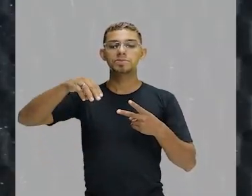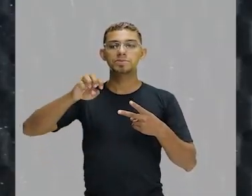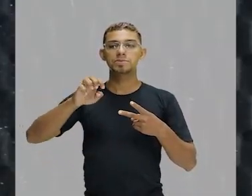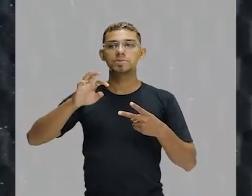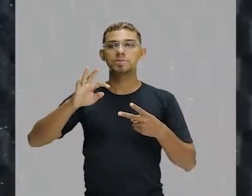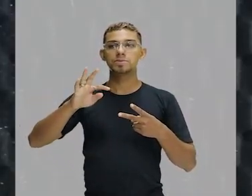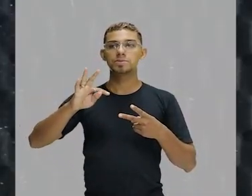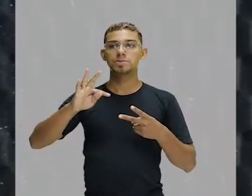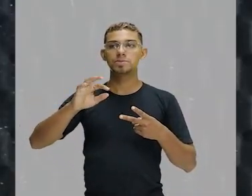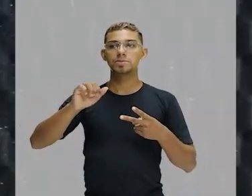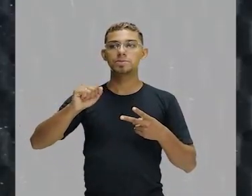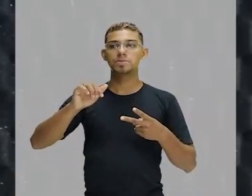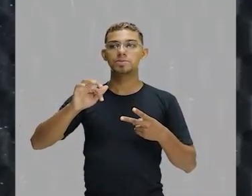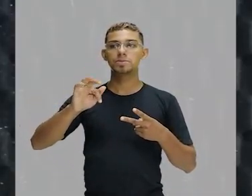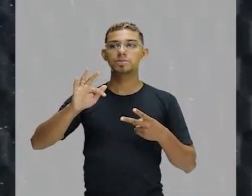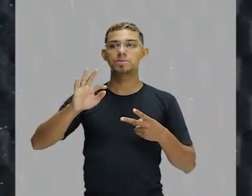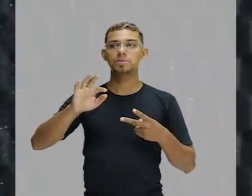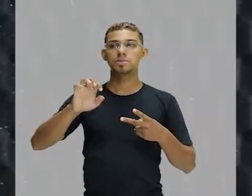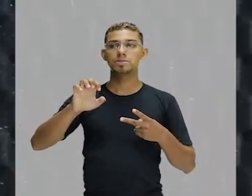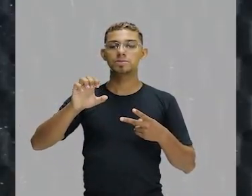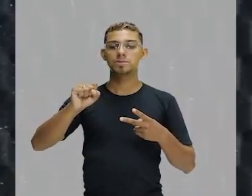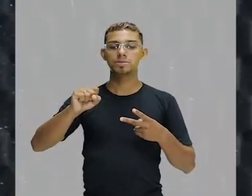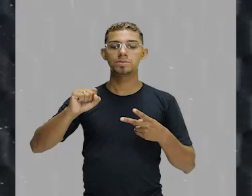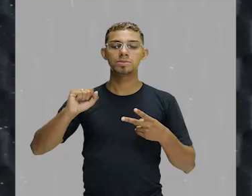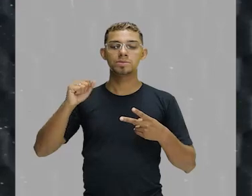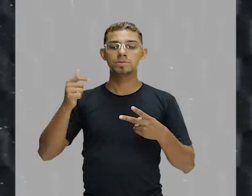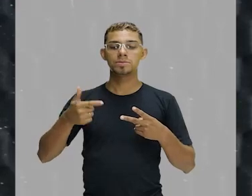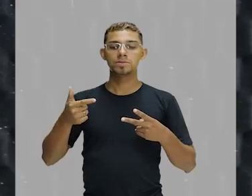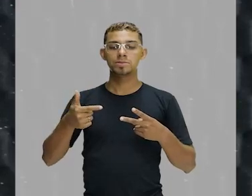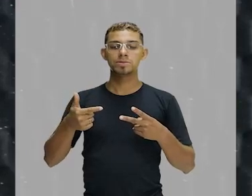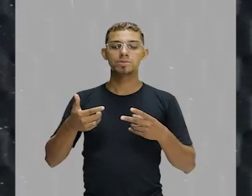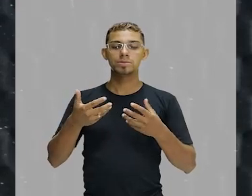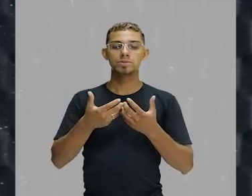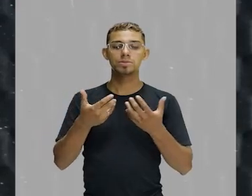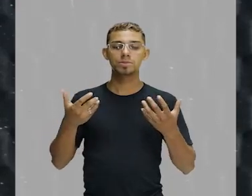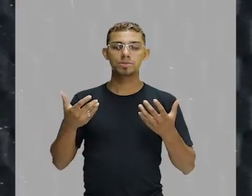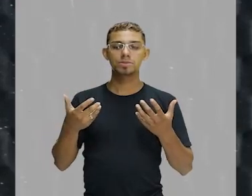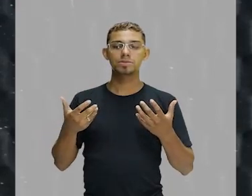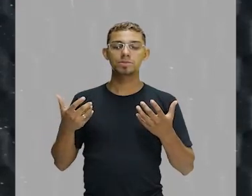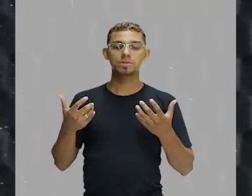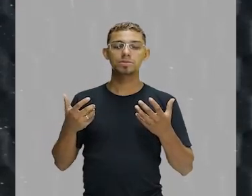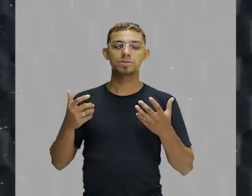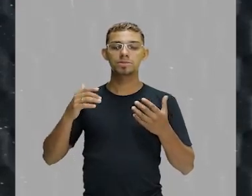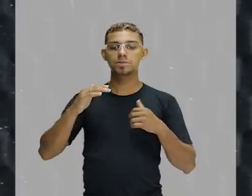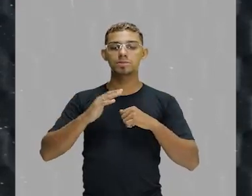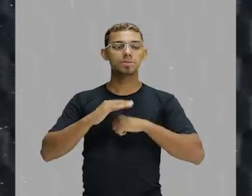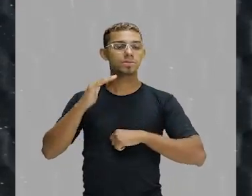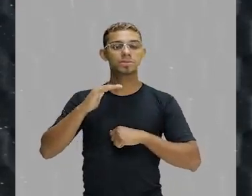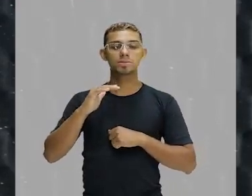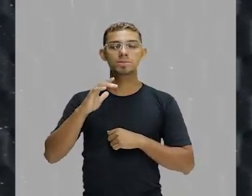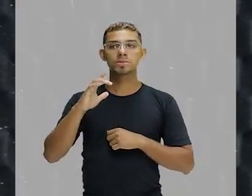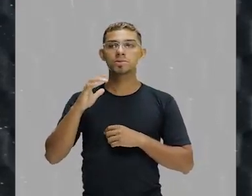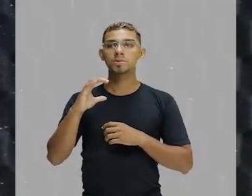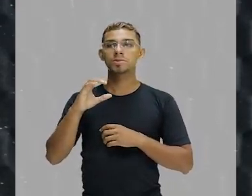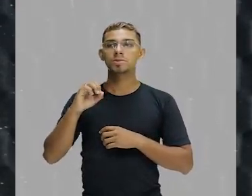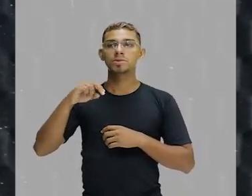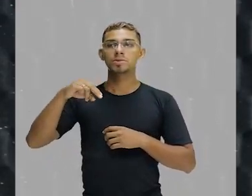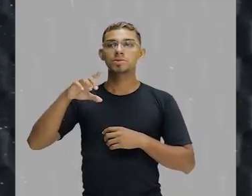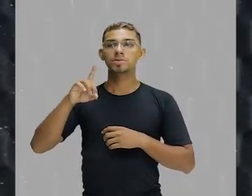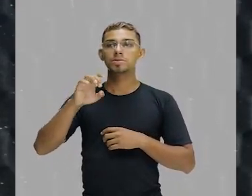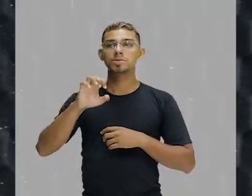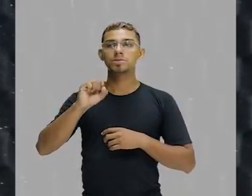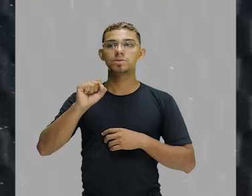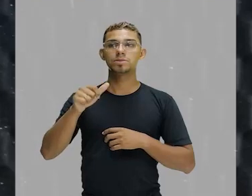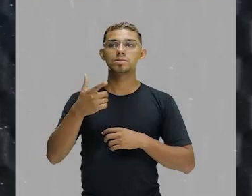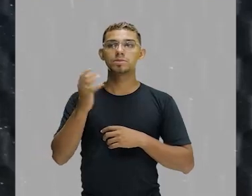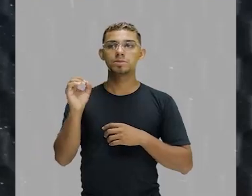Na metáfase 2, esses cromossomos eles vão estar na máxima condensação possível e eles vão agora migrar